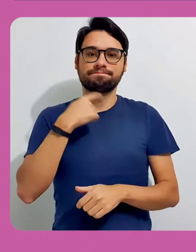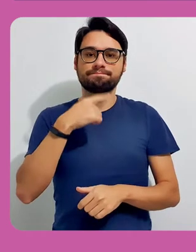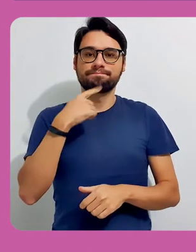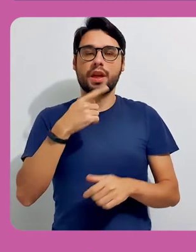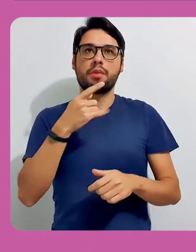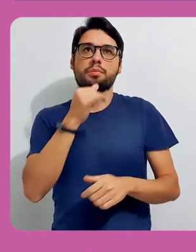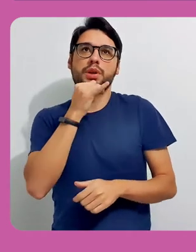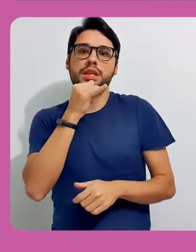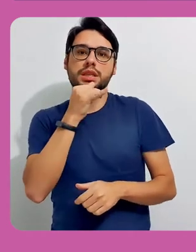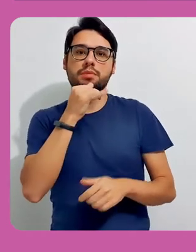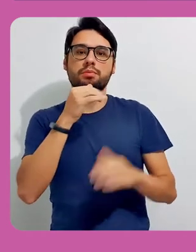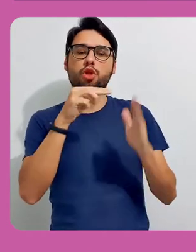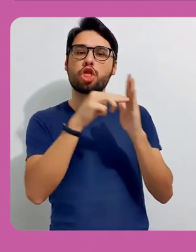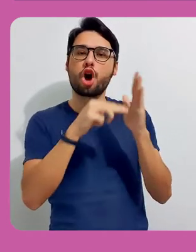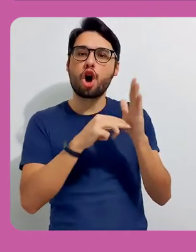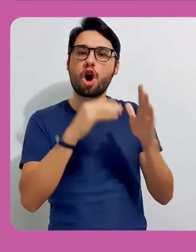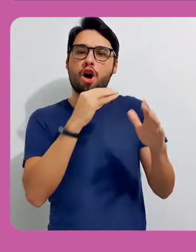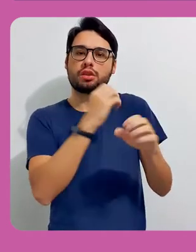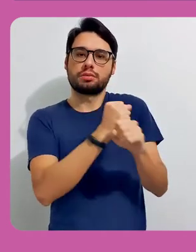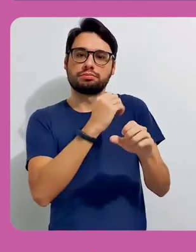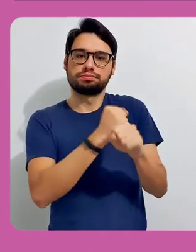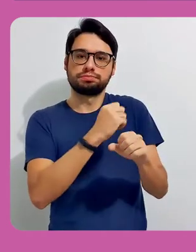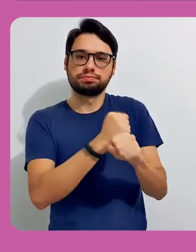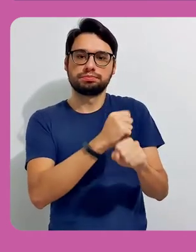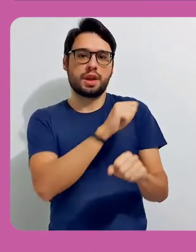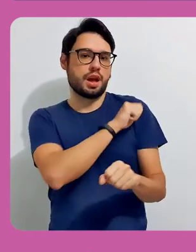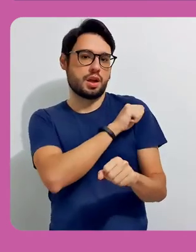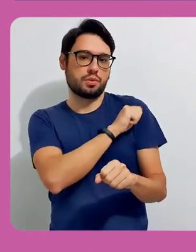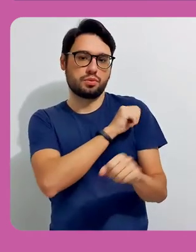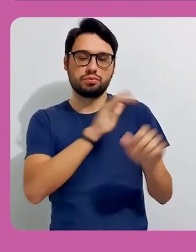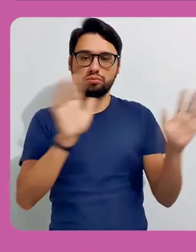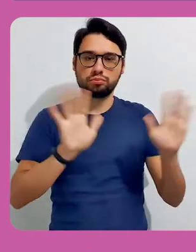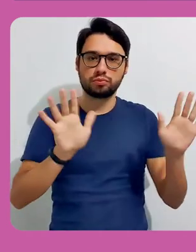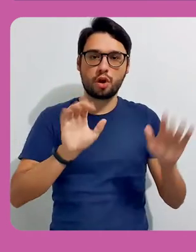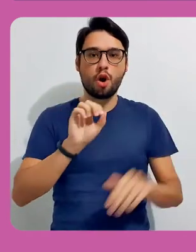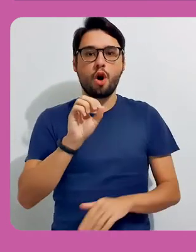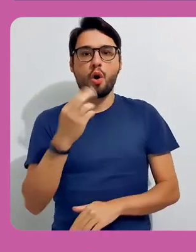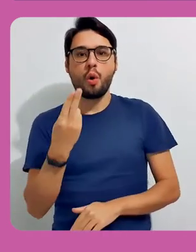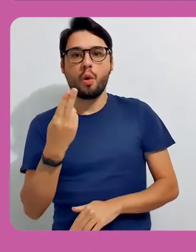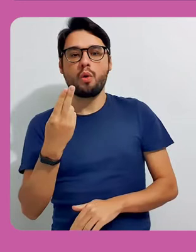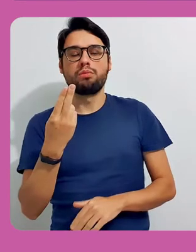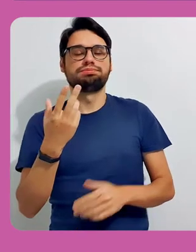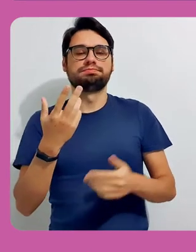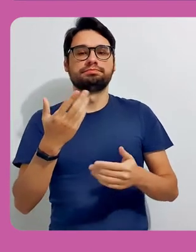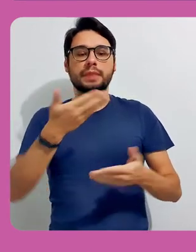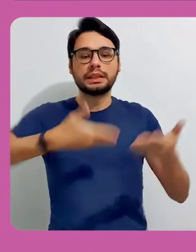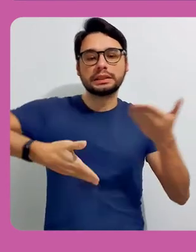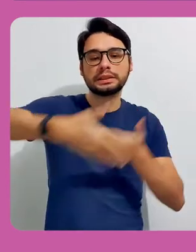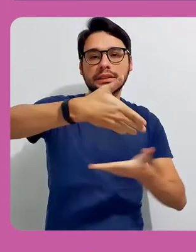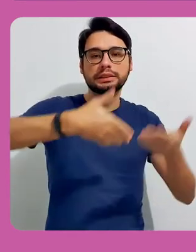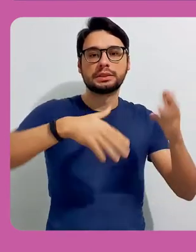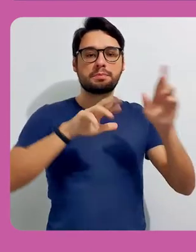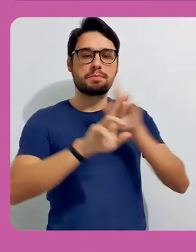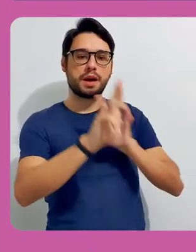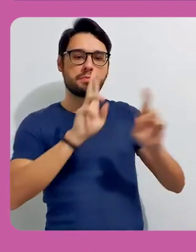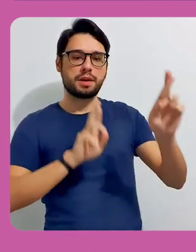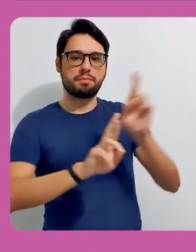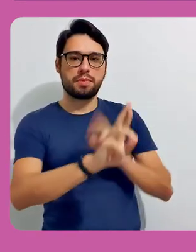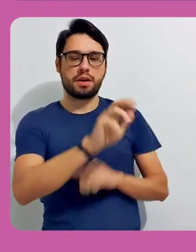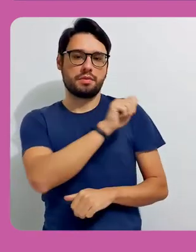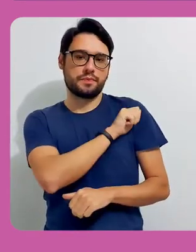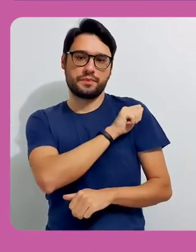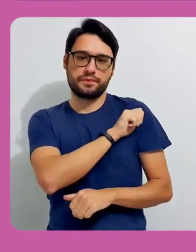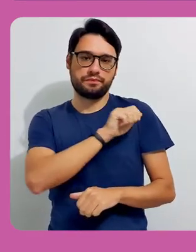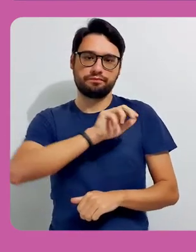nem área em qualquer interação com o seu aluno seu usuário e e existem alguns